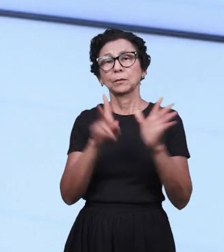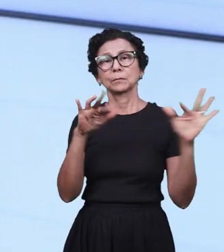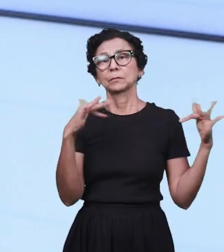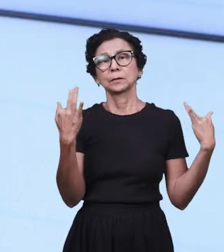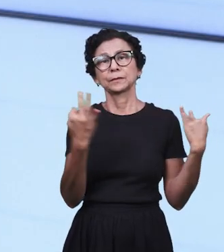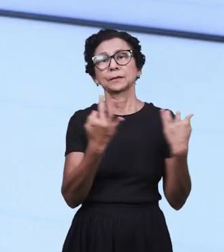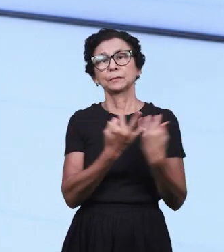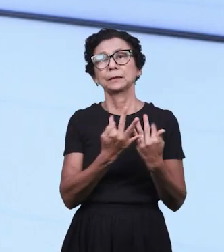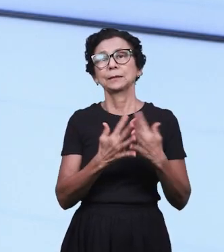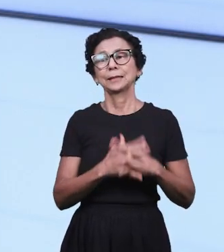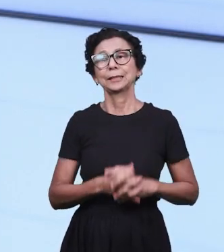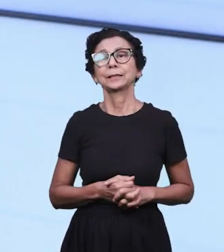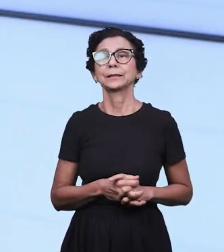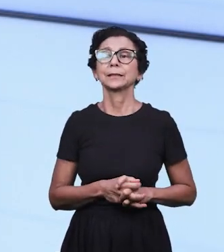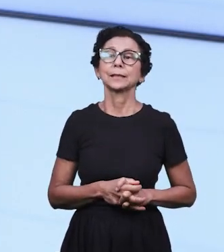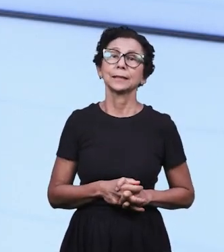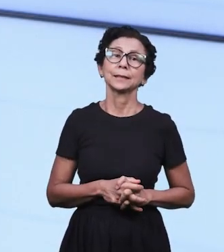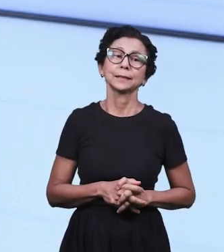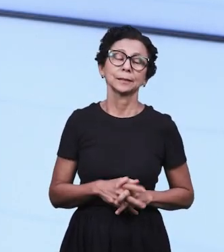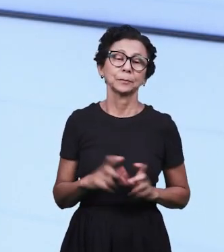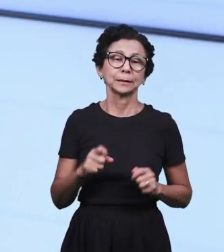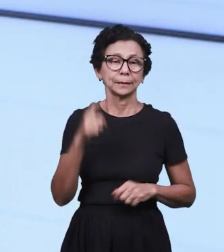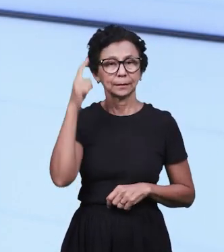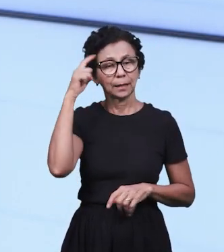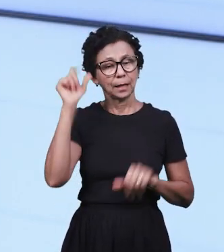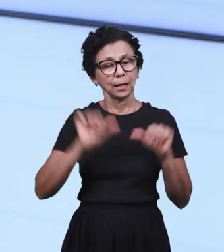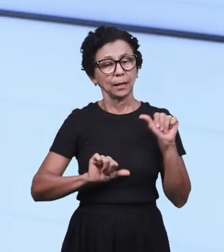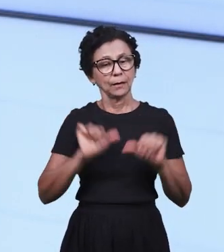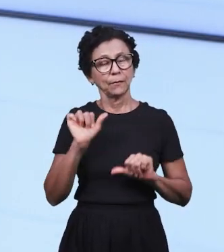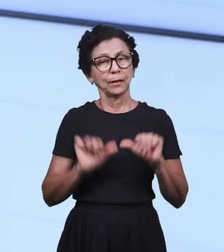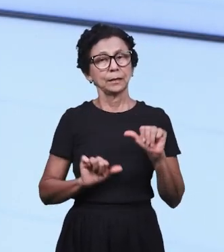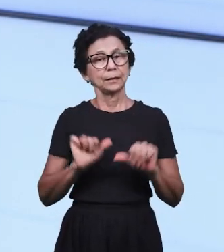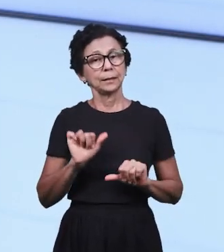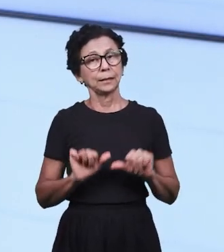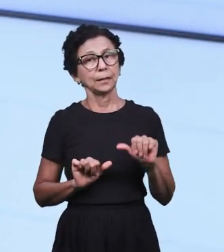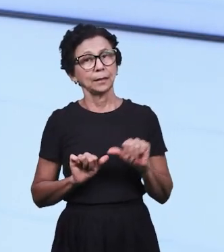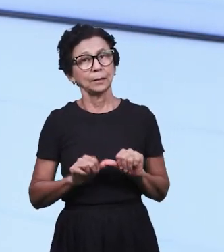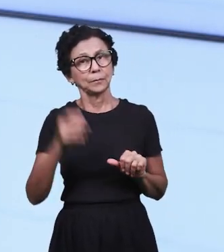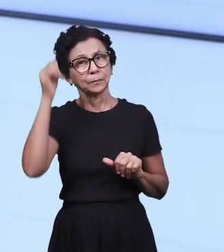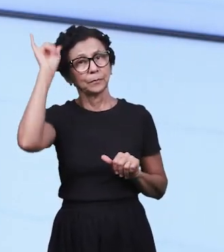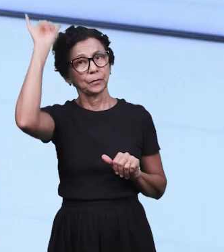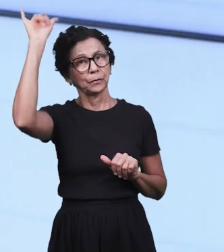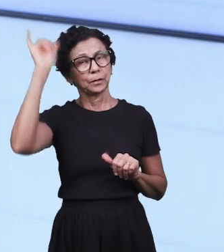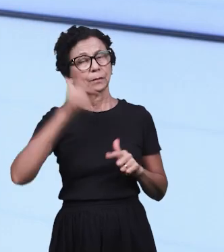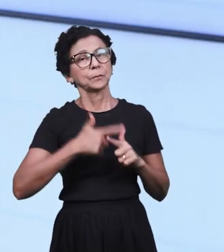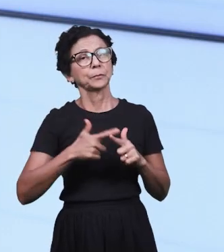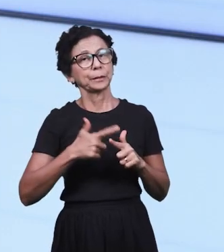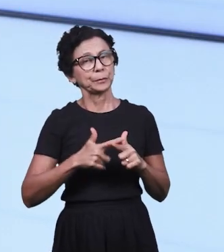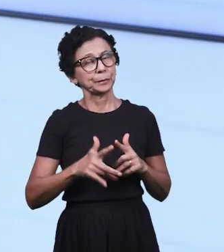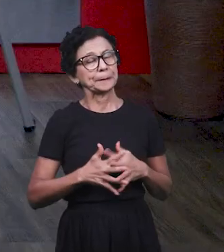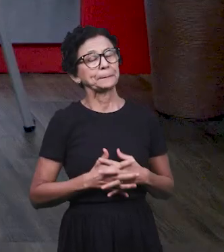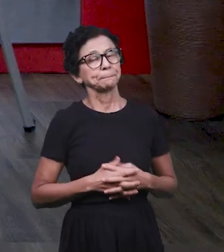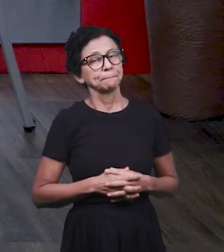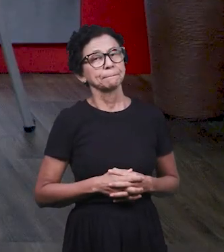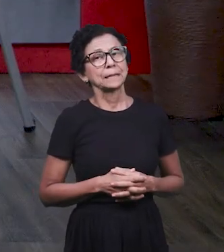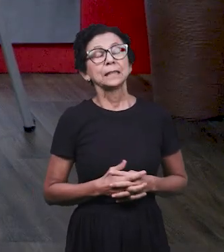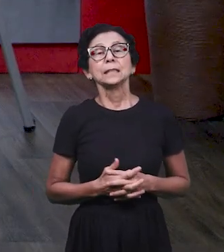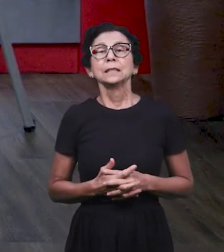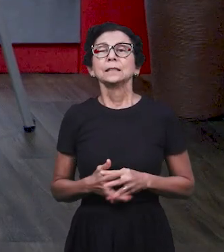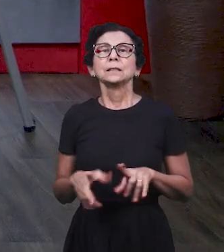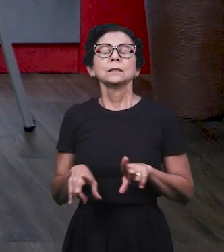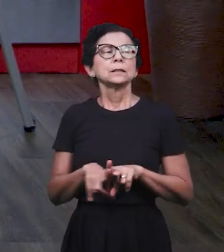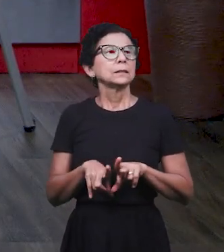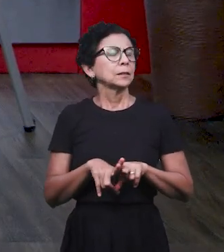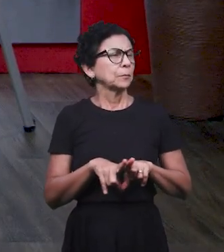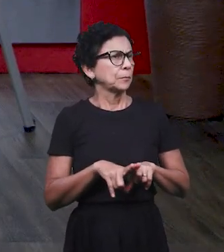isso é um caso a se pensar e se considerar para evitar problemas maiores, né? E, além disso, também, doutor Maurício,